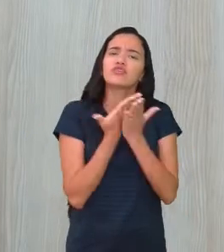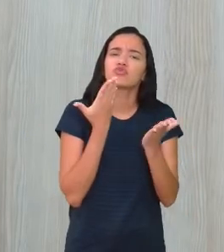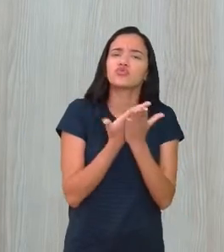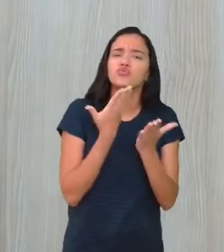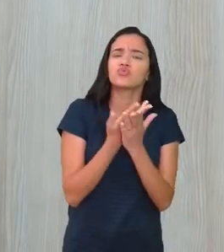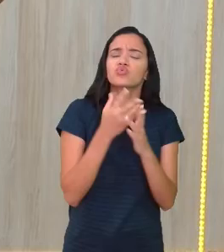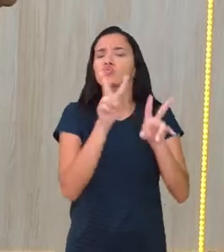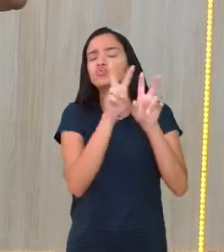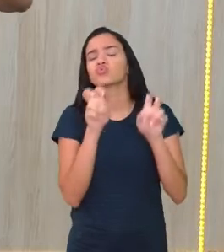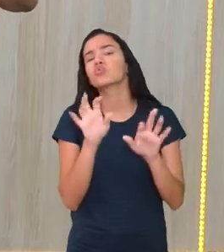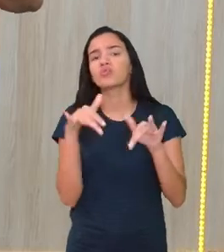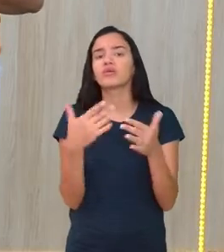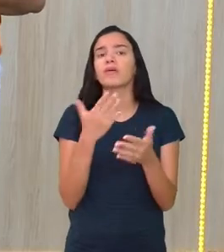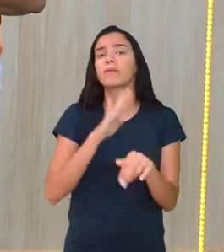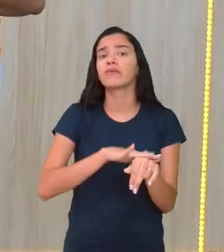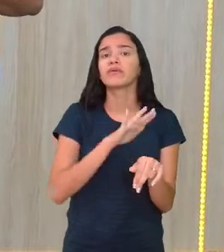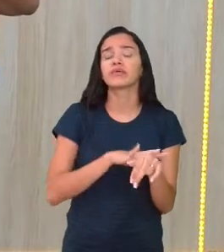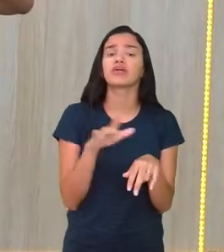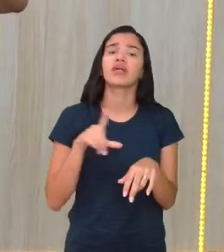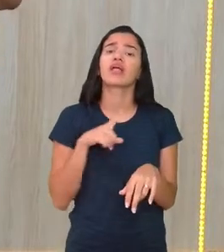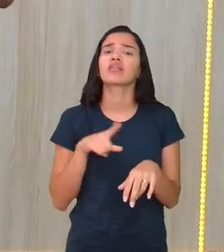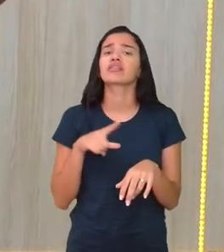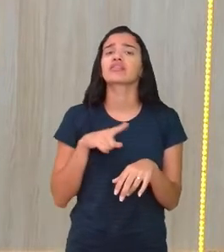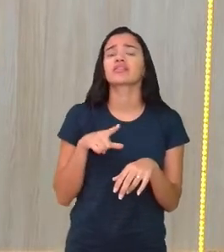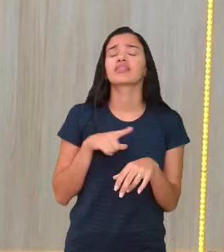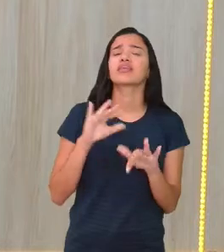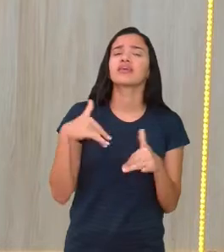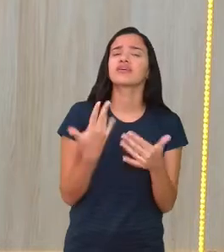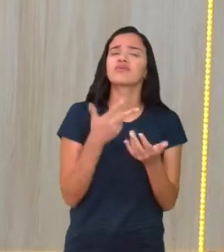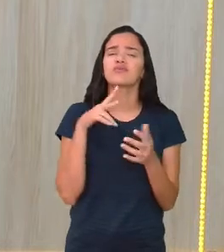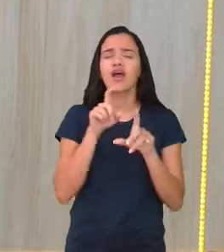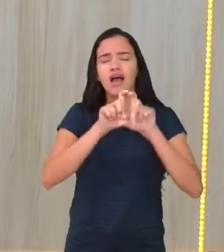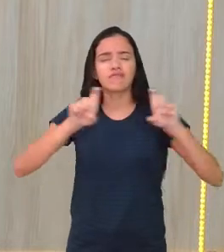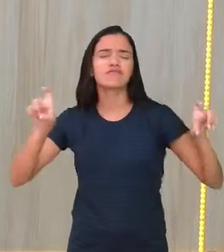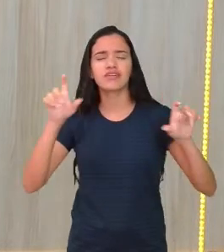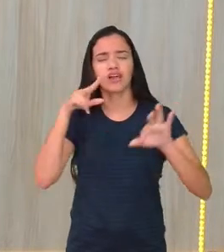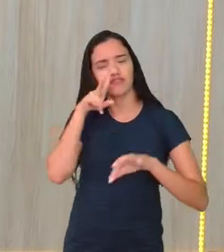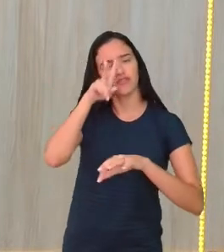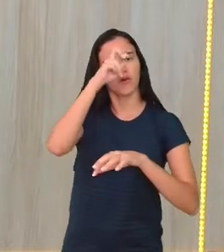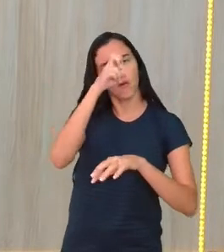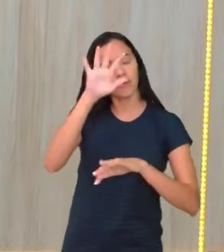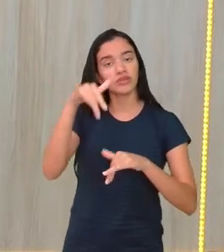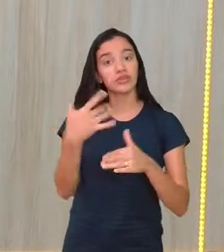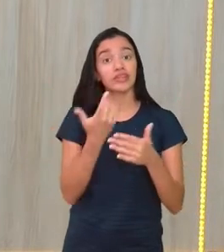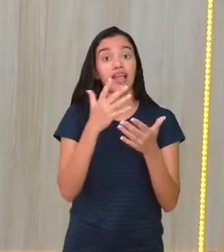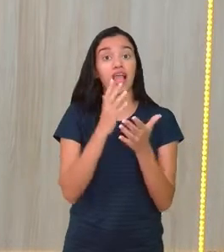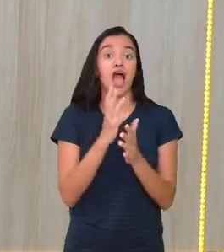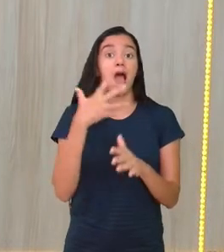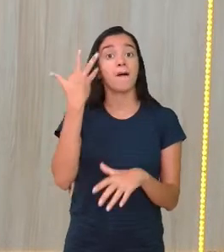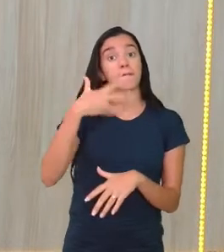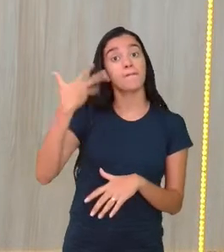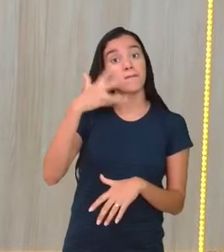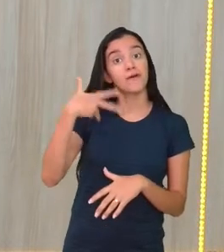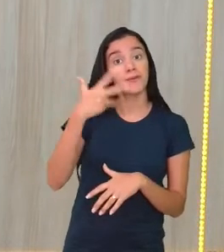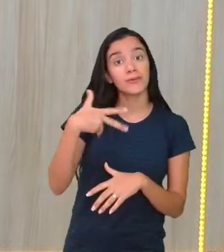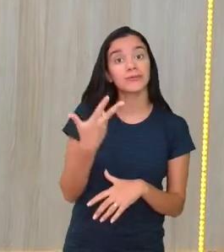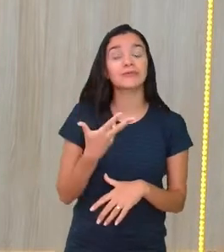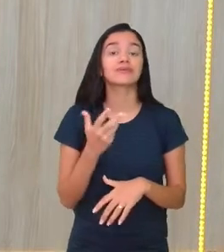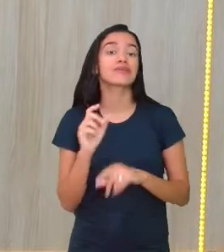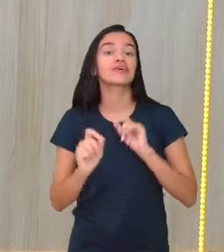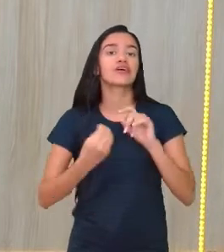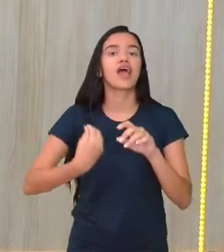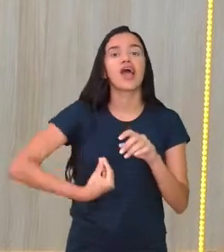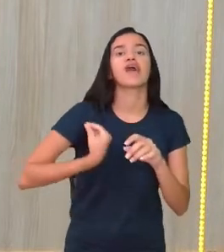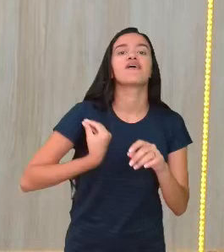sobre música, e em outro momento ele tem uma outra frase que eu ainda acho mais forte, que é essa que ele diz que a música é o que torna